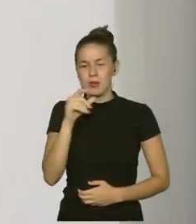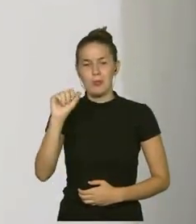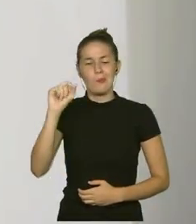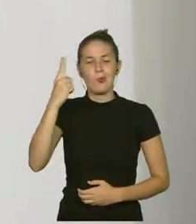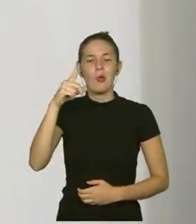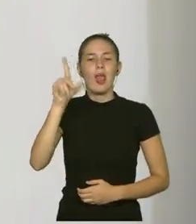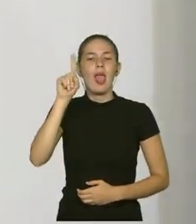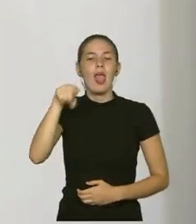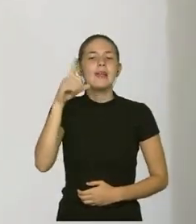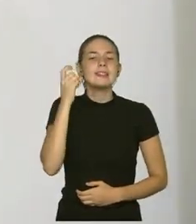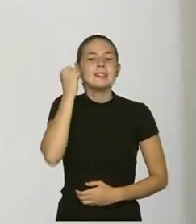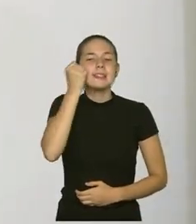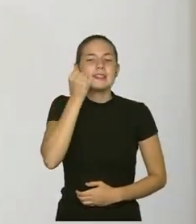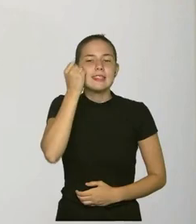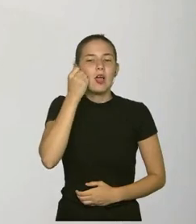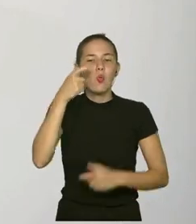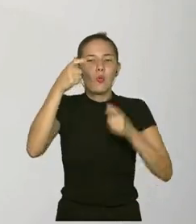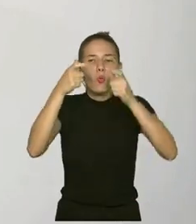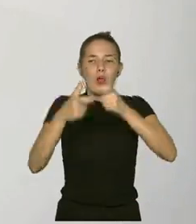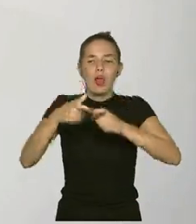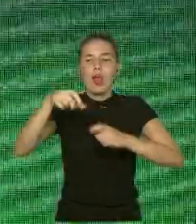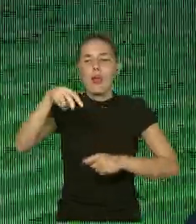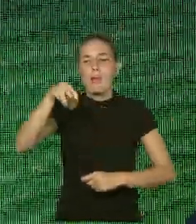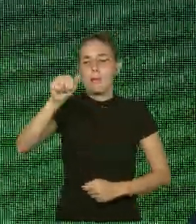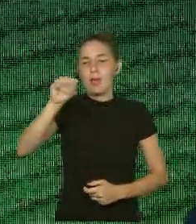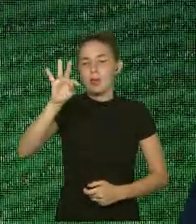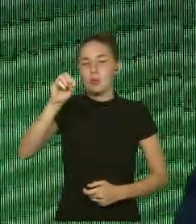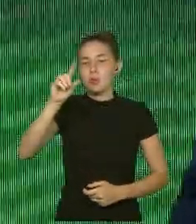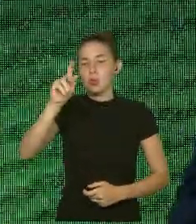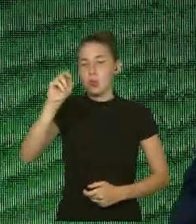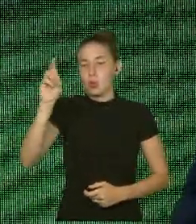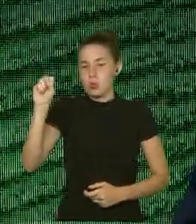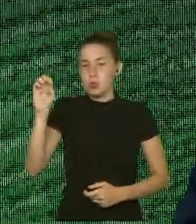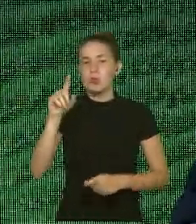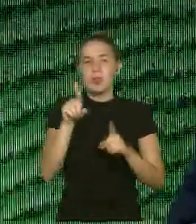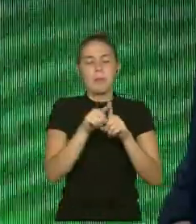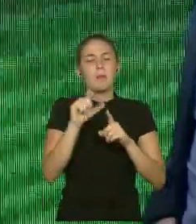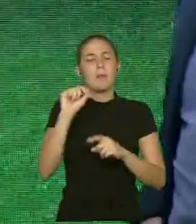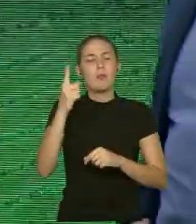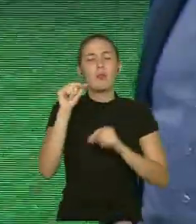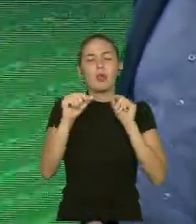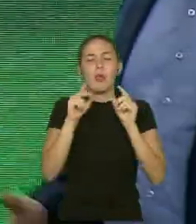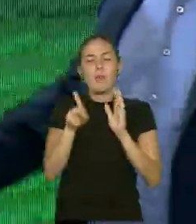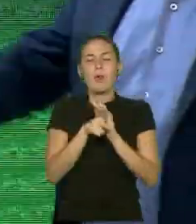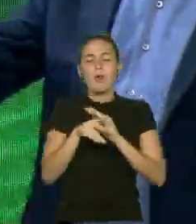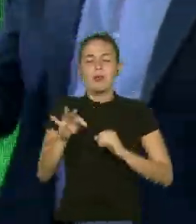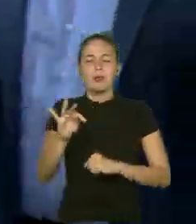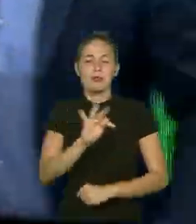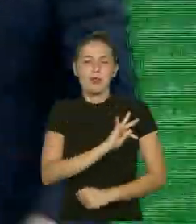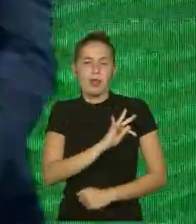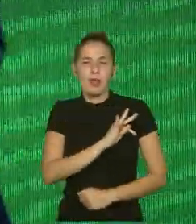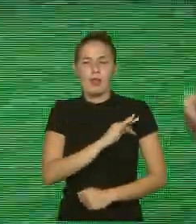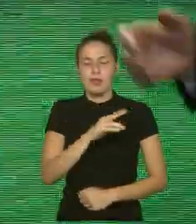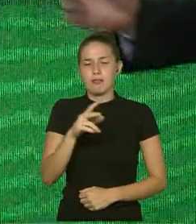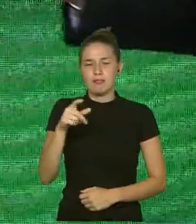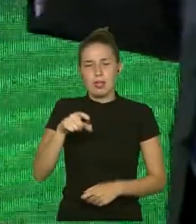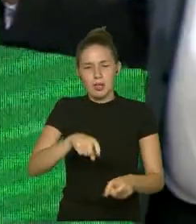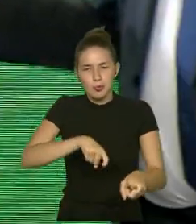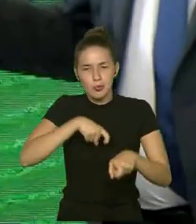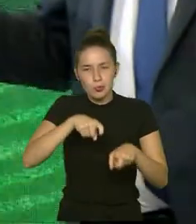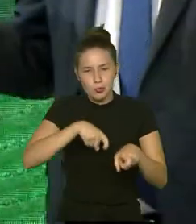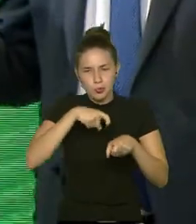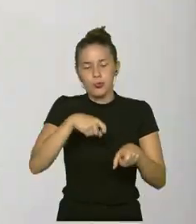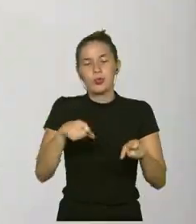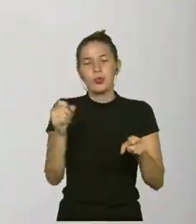cargo de senador pelo estado de Mato Grosso, atuou como um dos coordenadores do Grupo Técnico de Agricultura durante a transição do